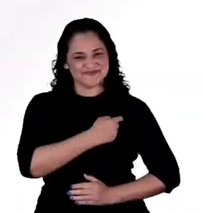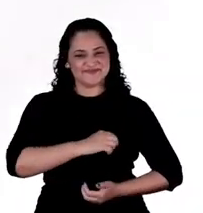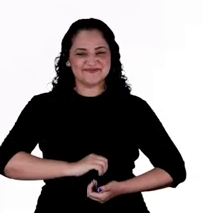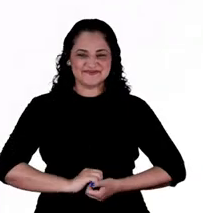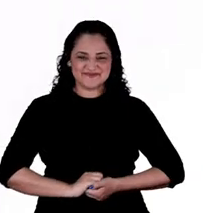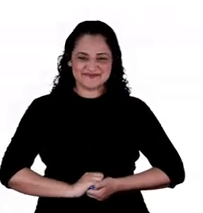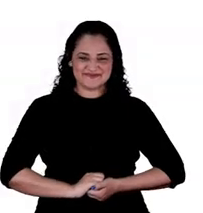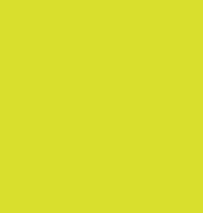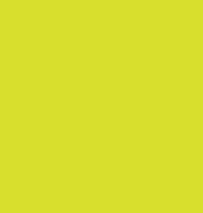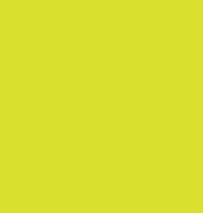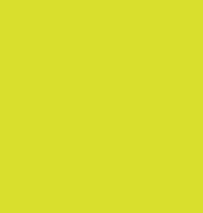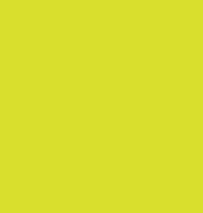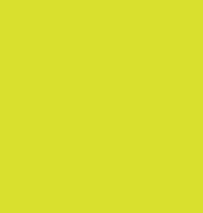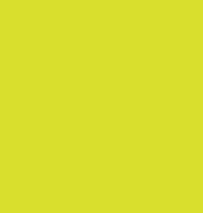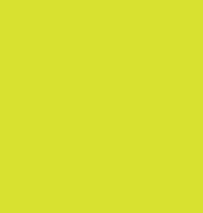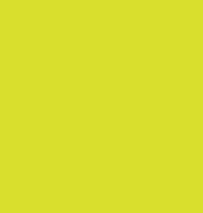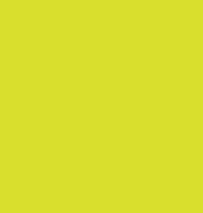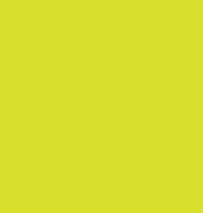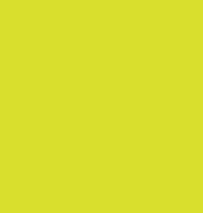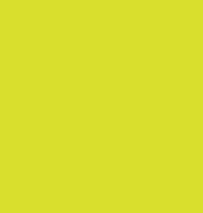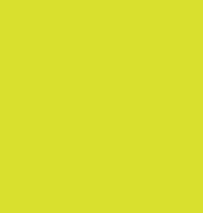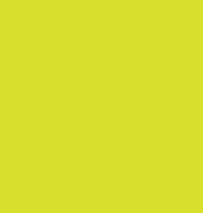que vem da gente